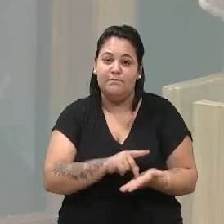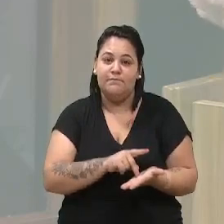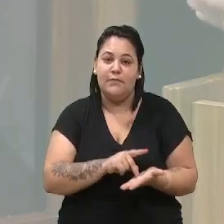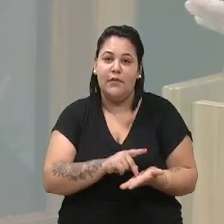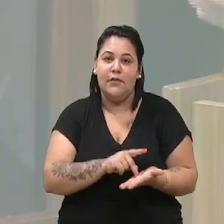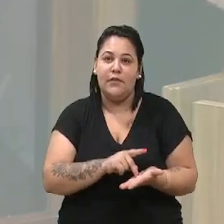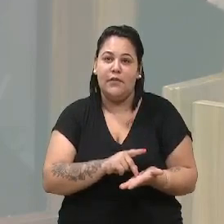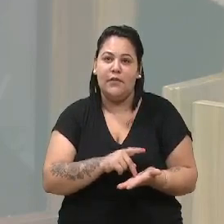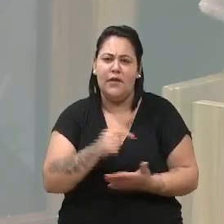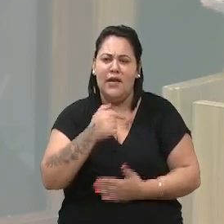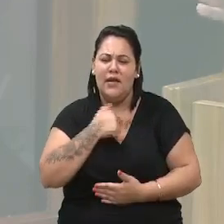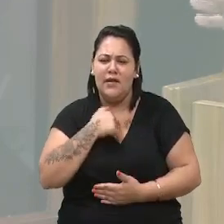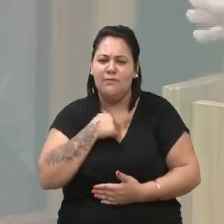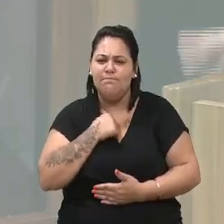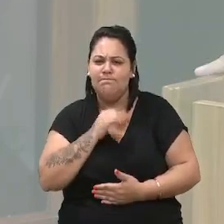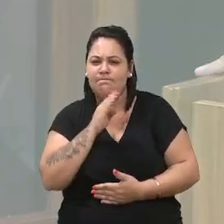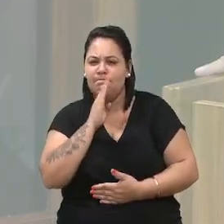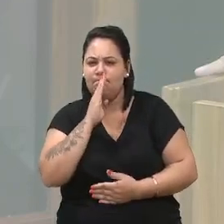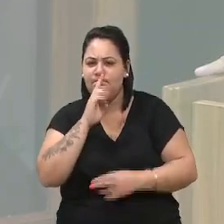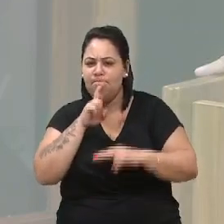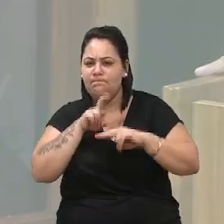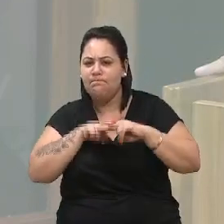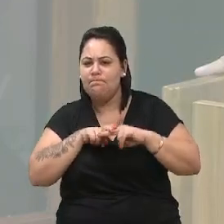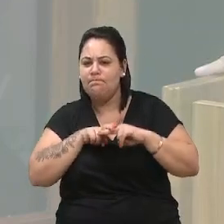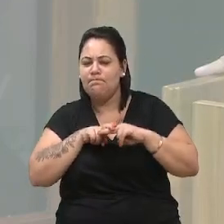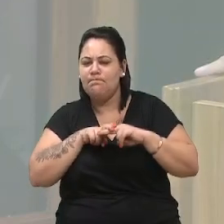mais ouvindo os colegas